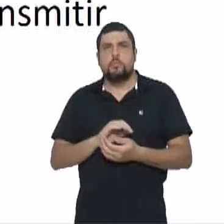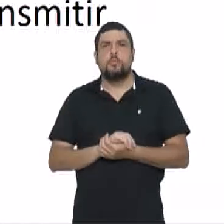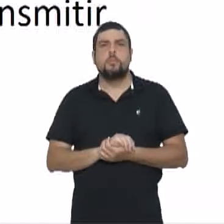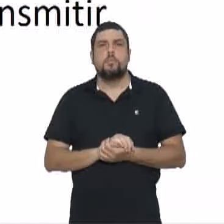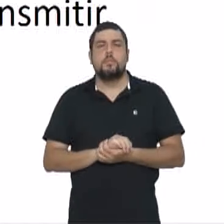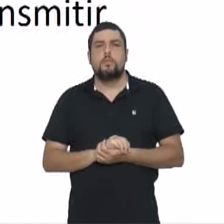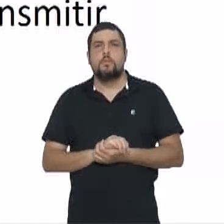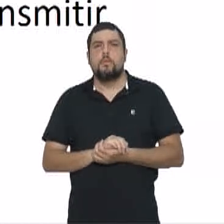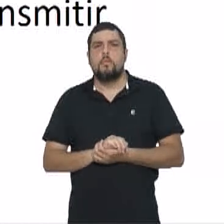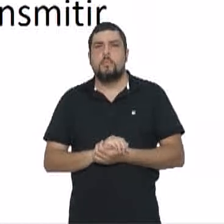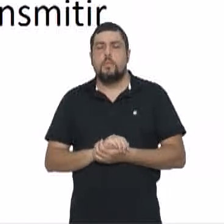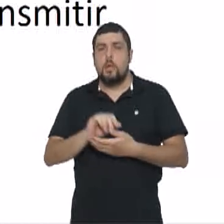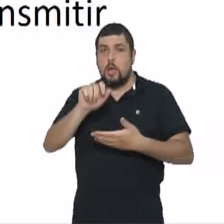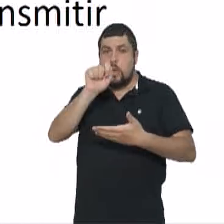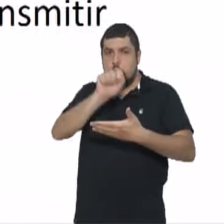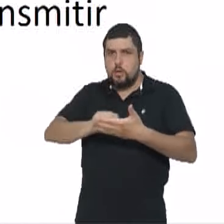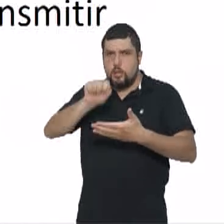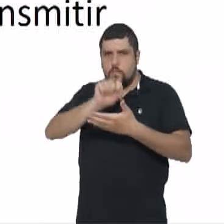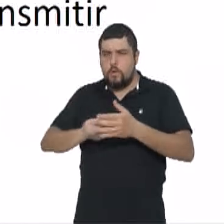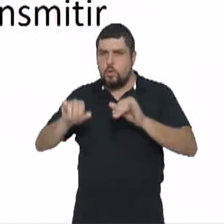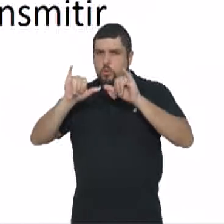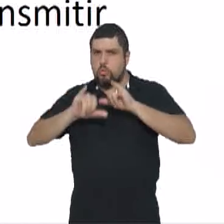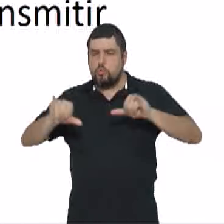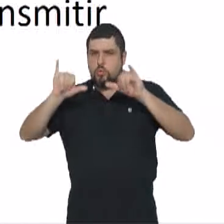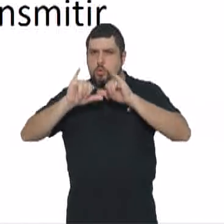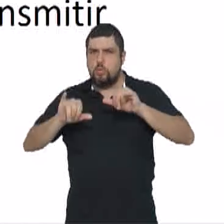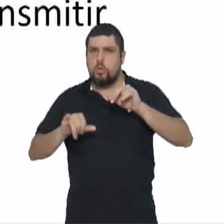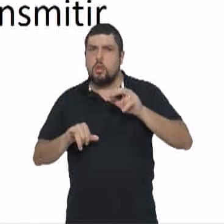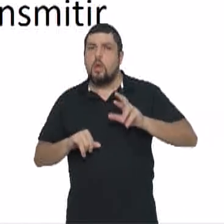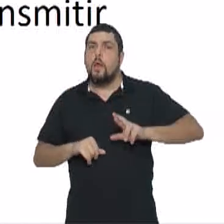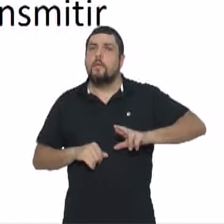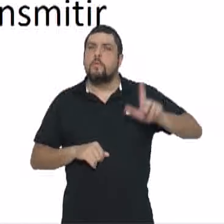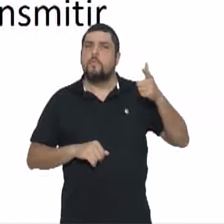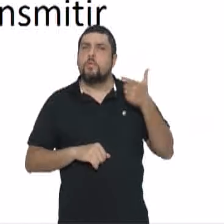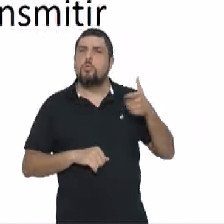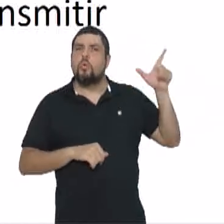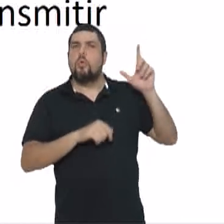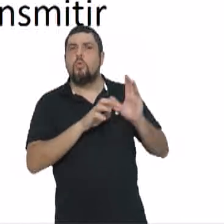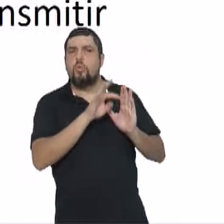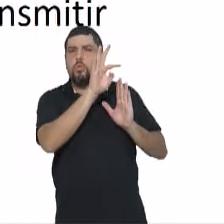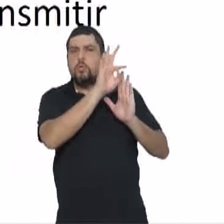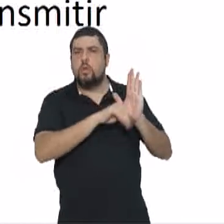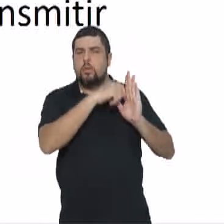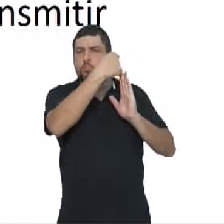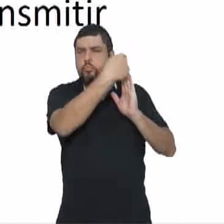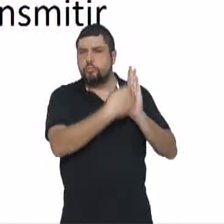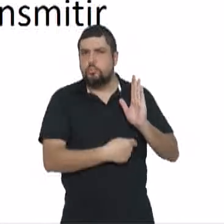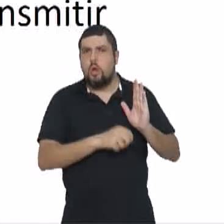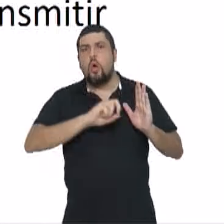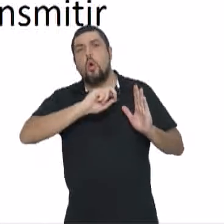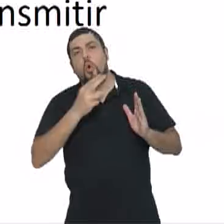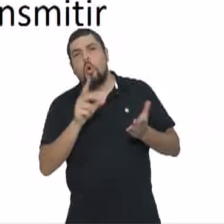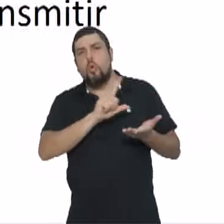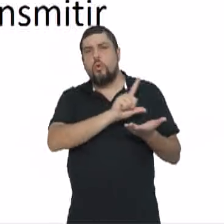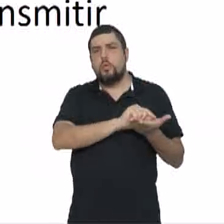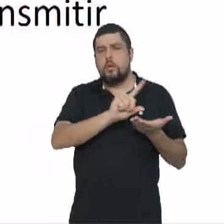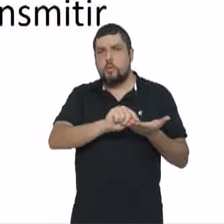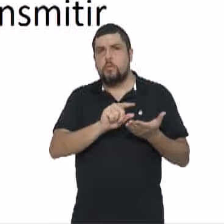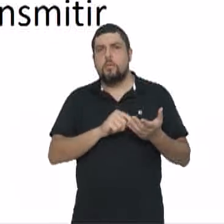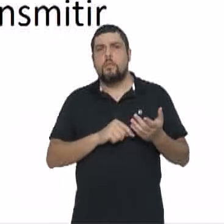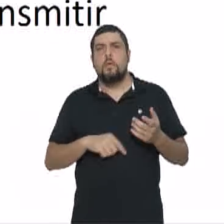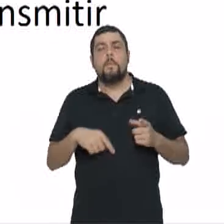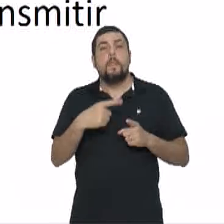uma notícia é diferente de produzir outros textos informativos ou artigos, pois as notícias apresentam